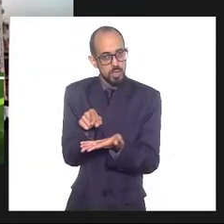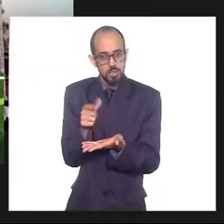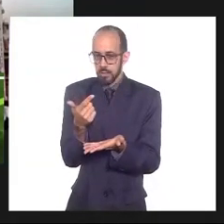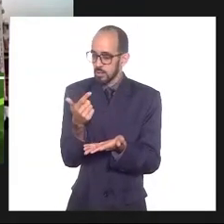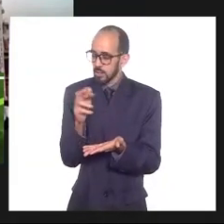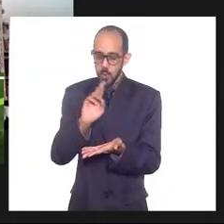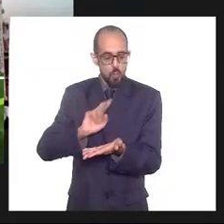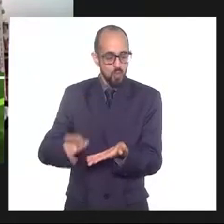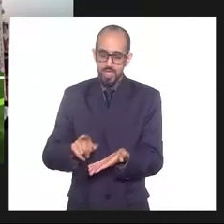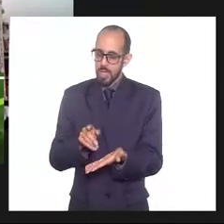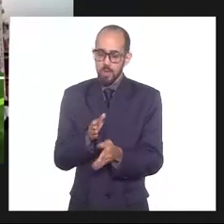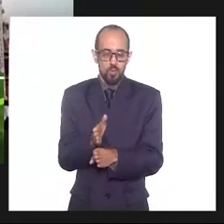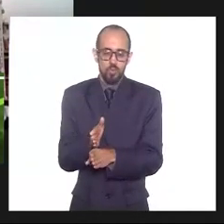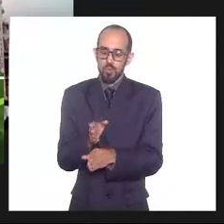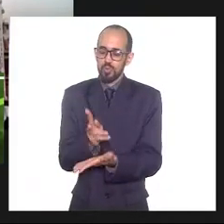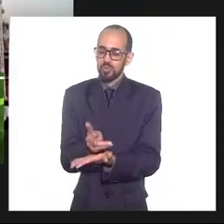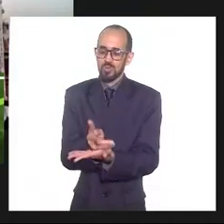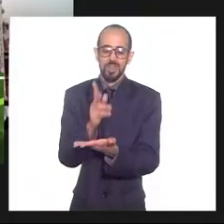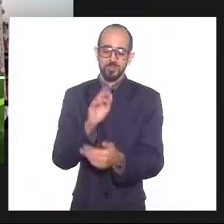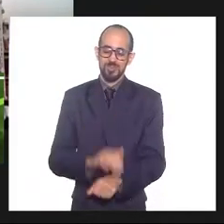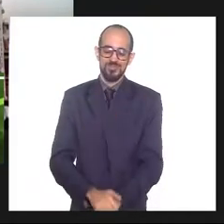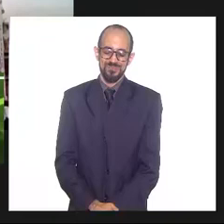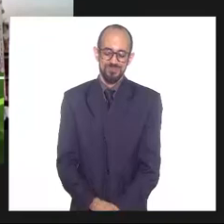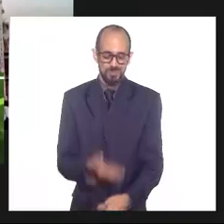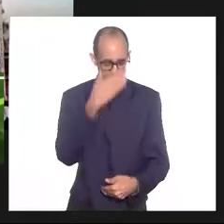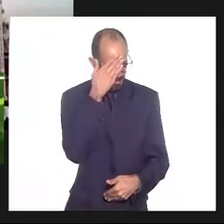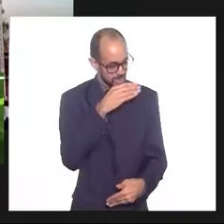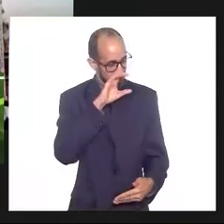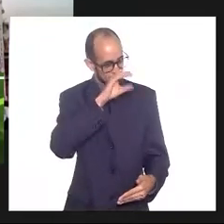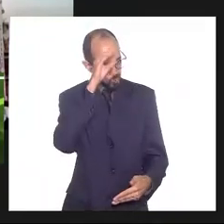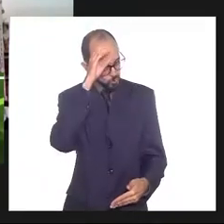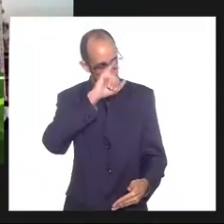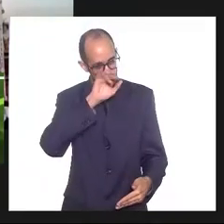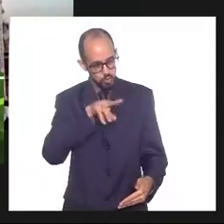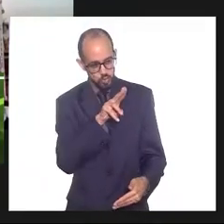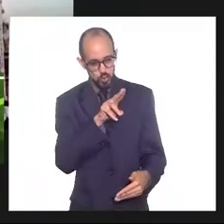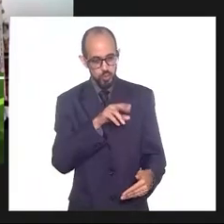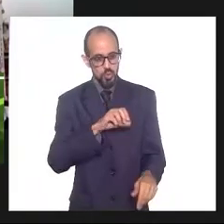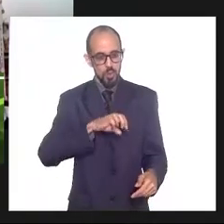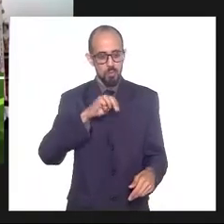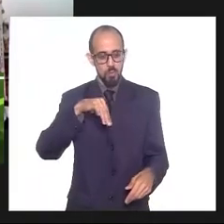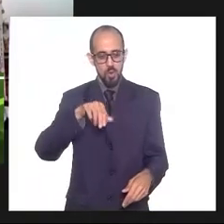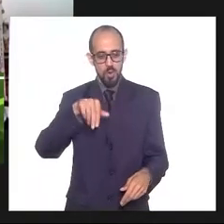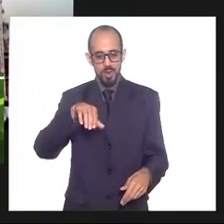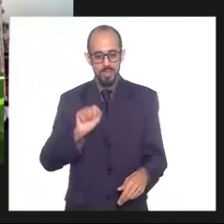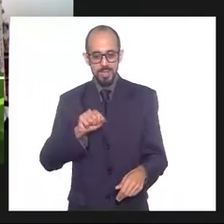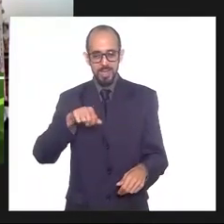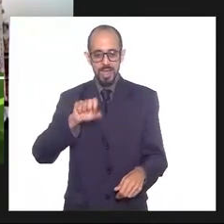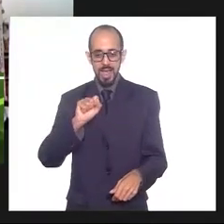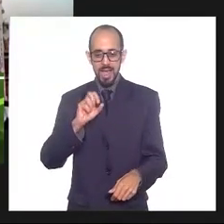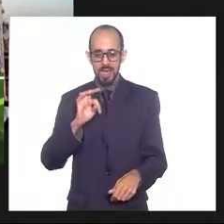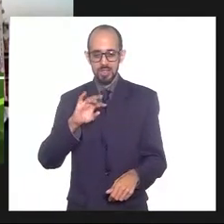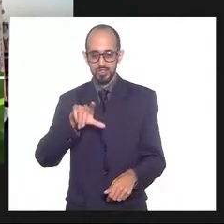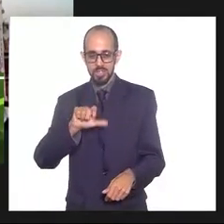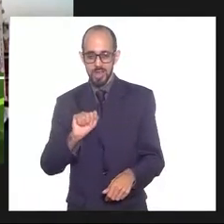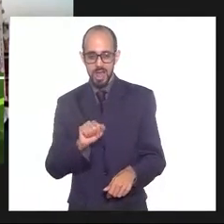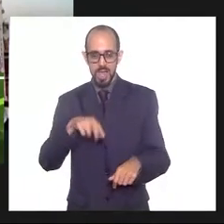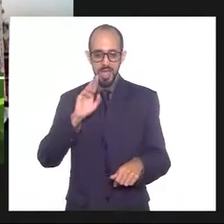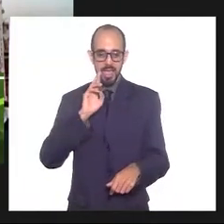conservadores não são bom Obrigada tia Ju Obrigado Deputado da Mônica Francisco attila Nunes